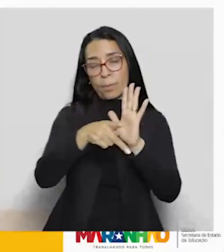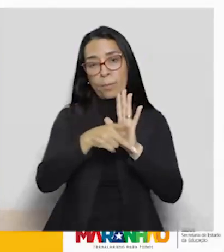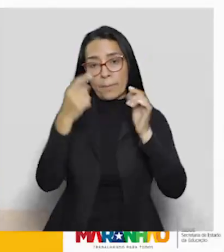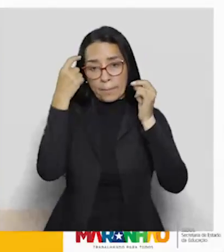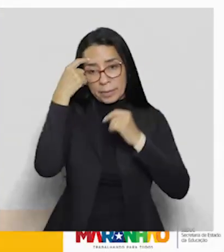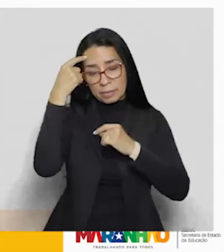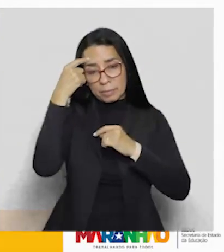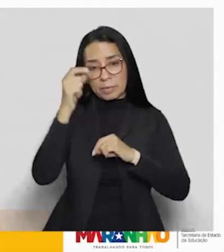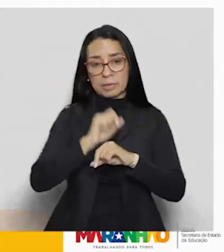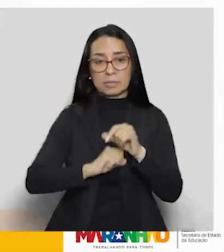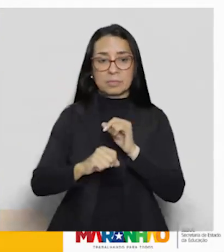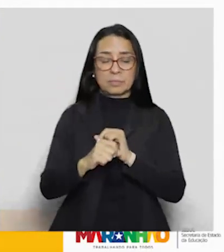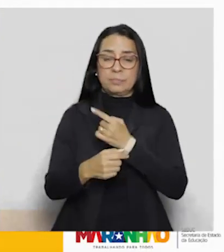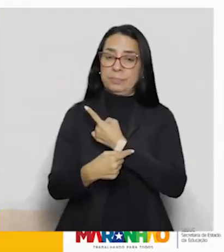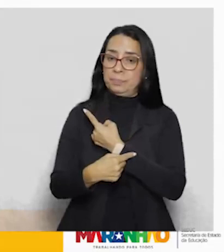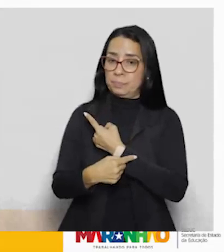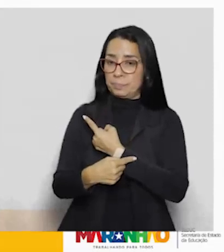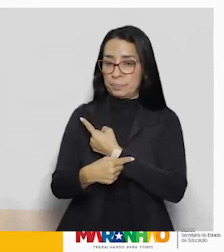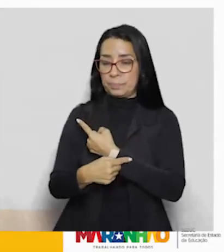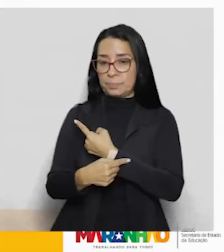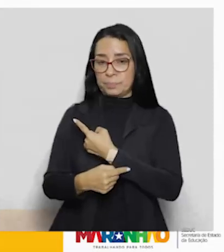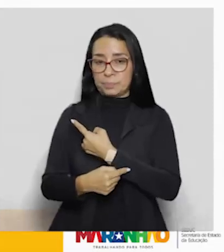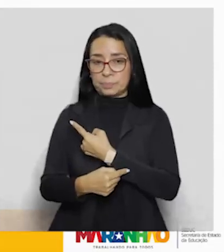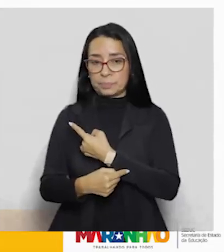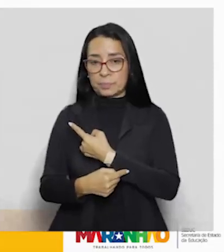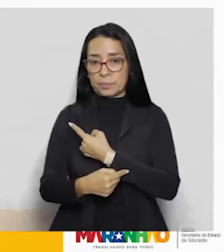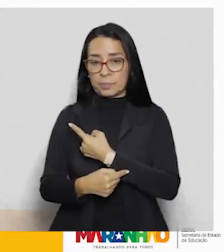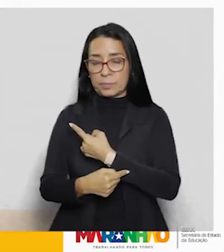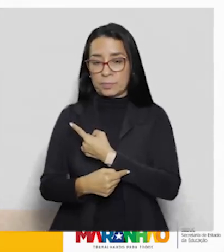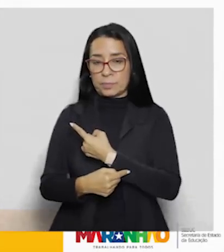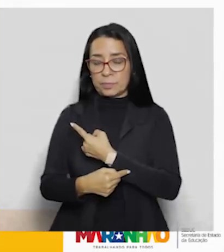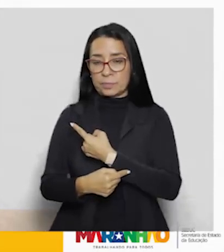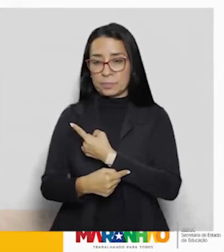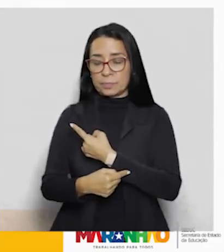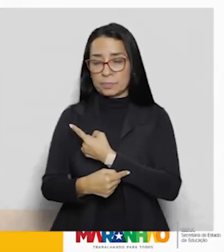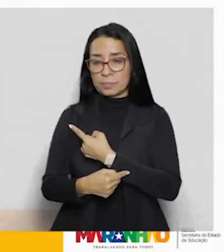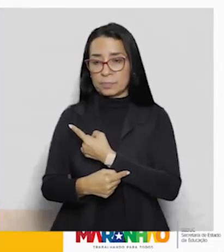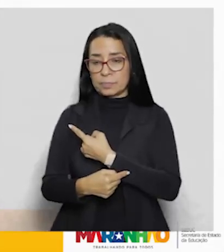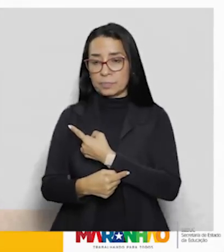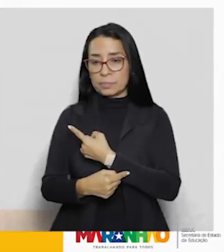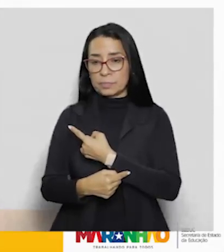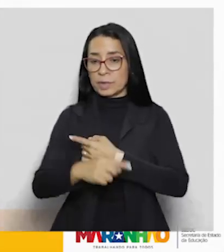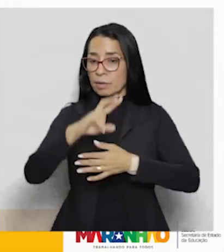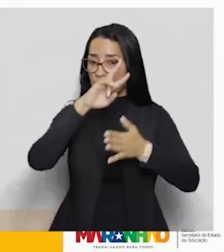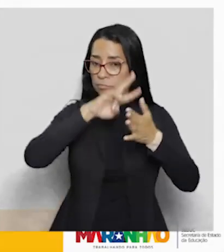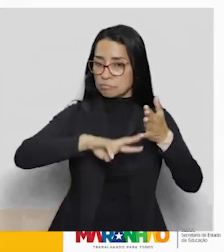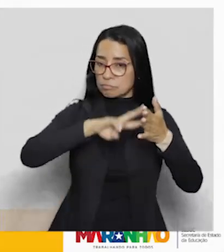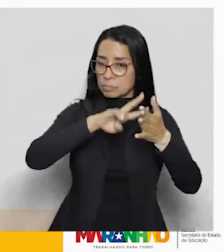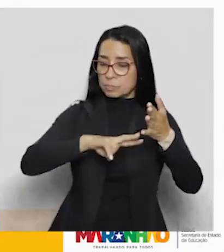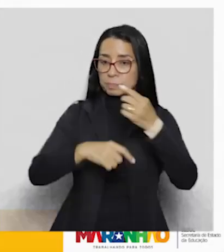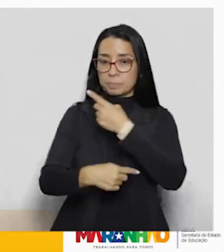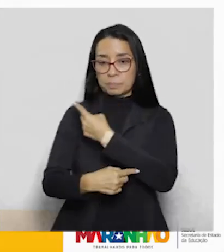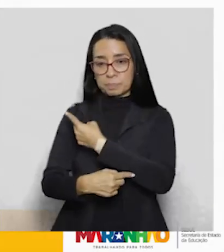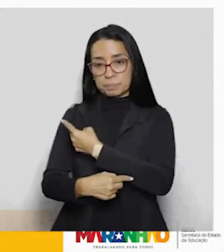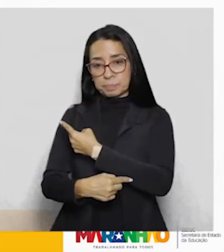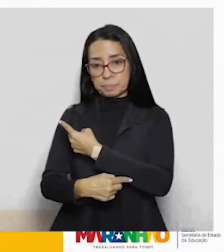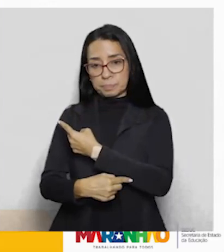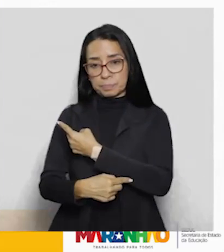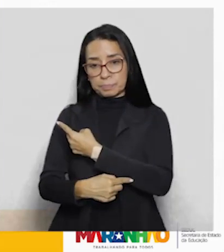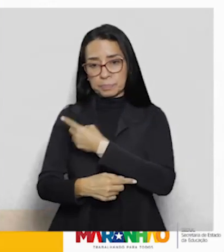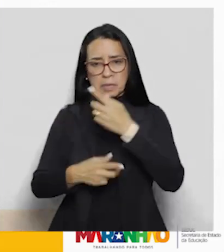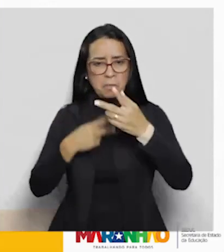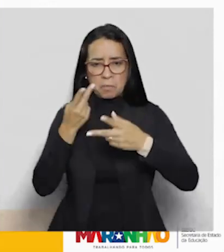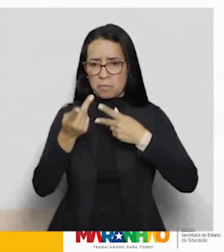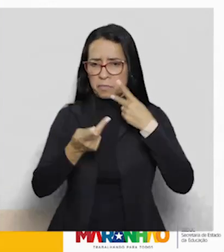Banksy presta homenagem a George Floyd com o quadro e texto. Alguém vai ter que arrombar a porta. Eu nem falei